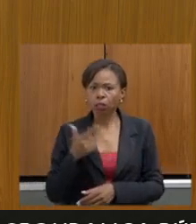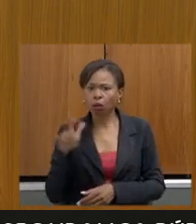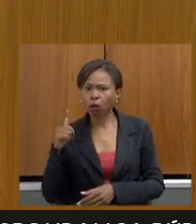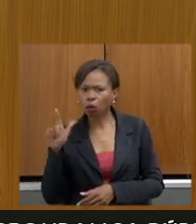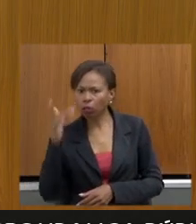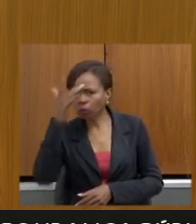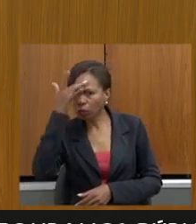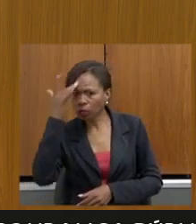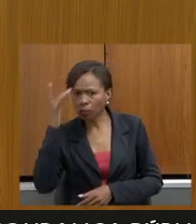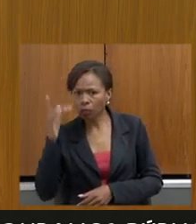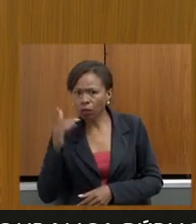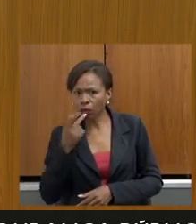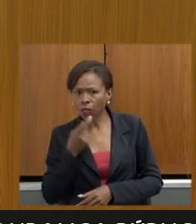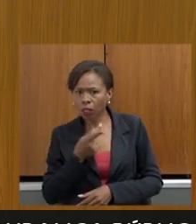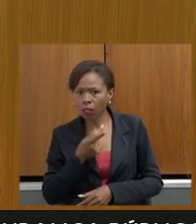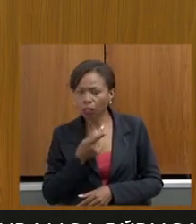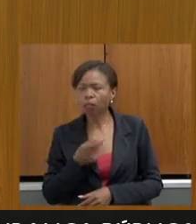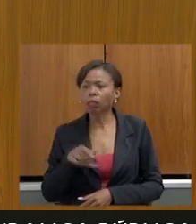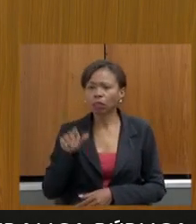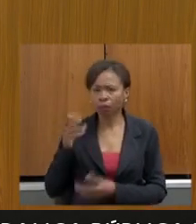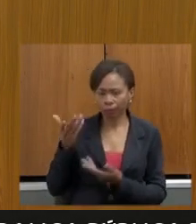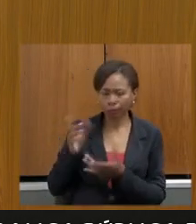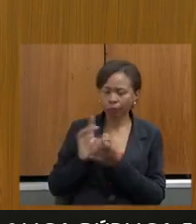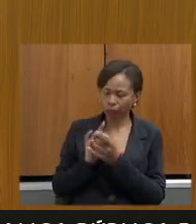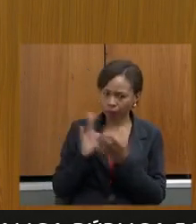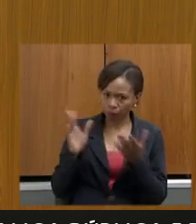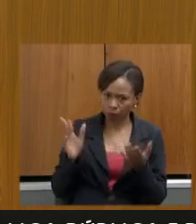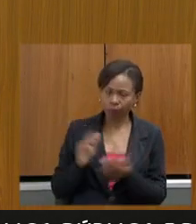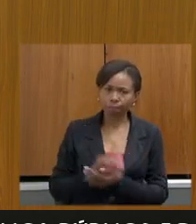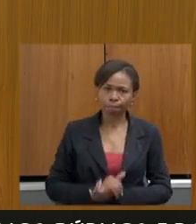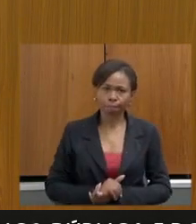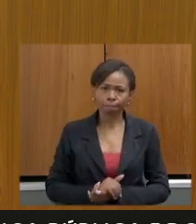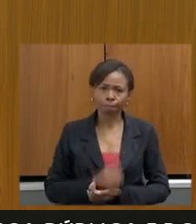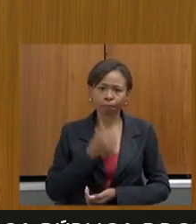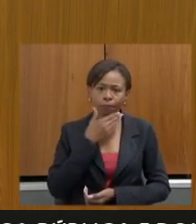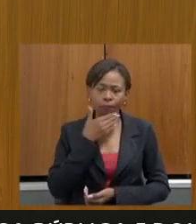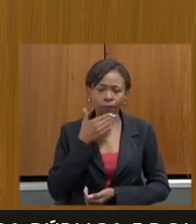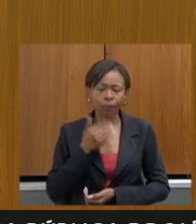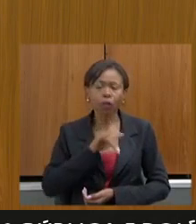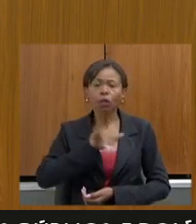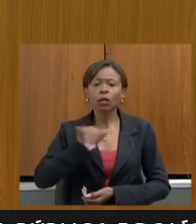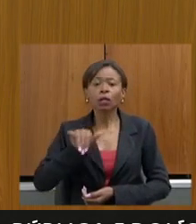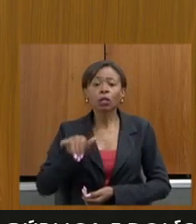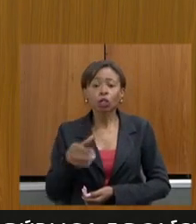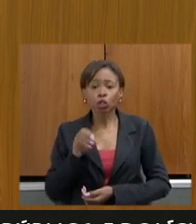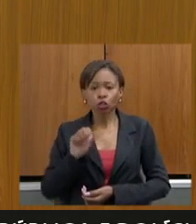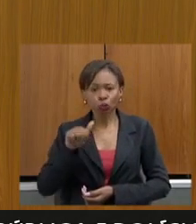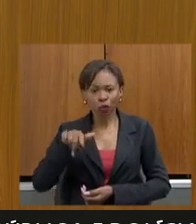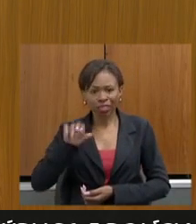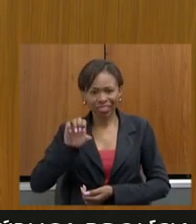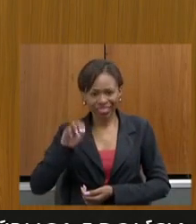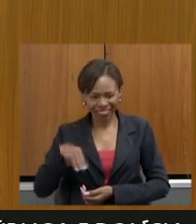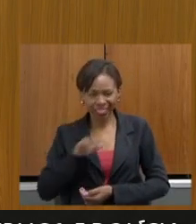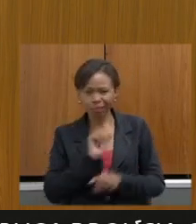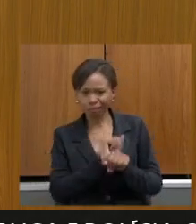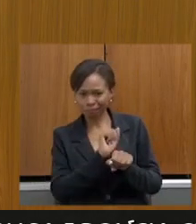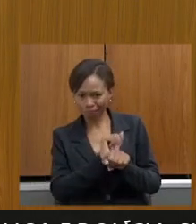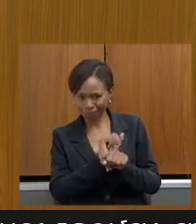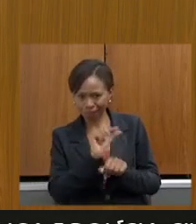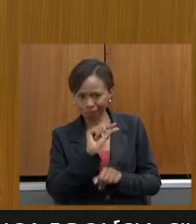alguém nosso delegada livro então fico as colocações finais daqui a pouco eu tô aqui só aguarda mais um pouquinho que o